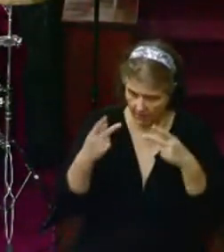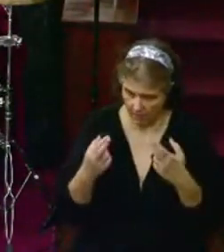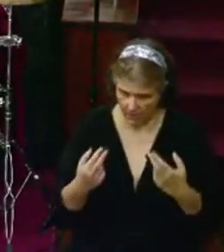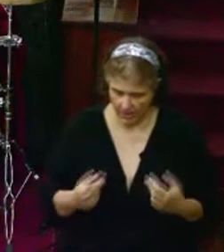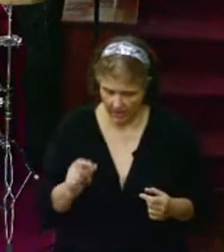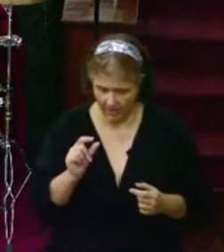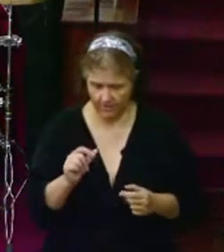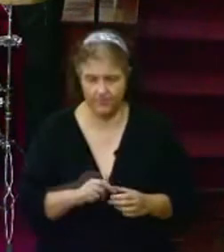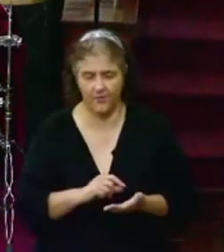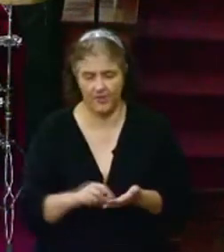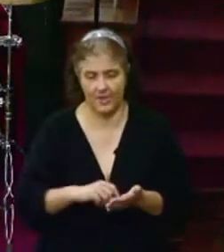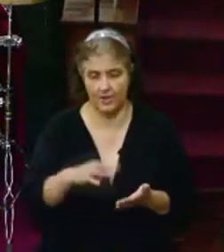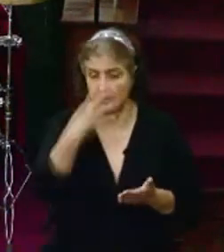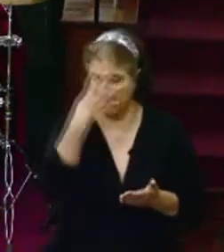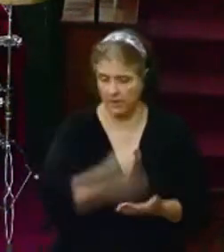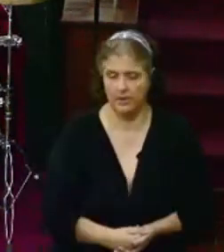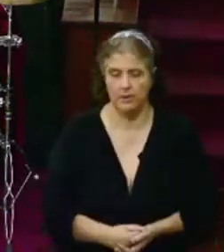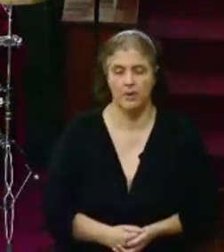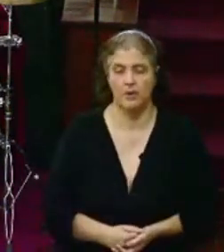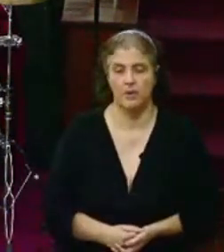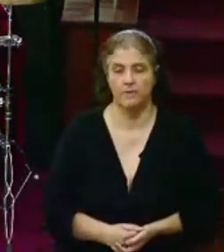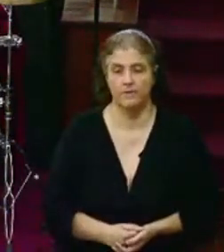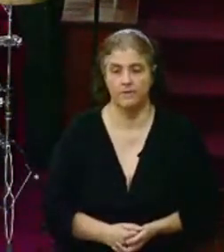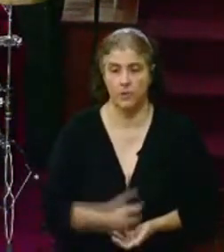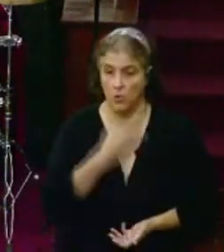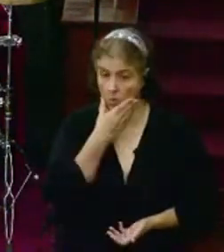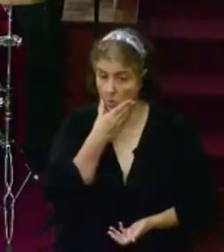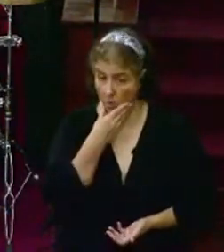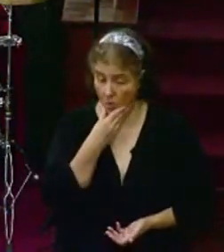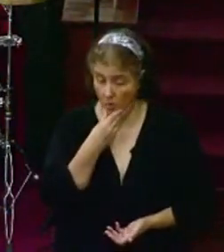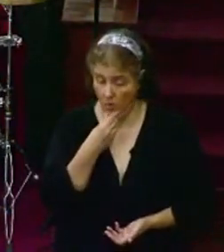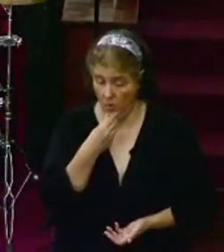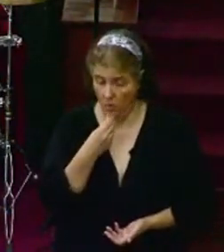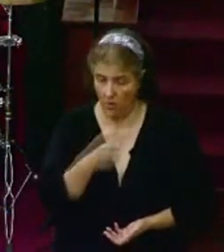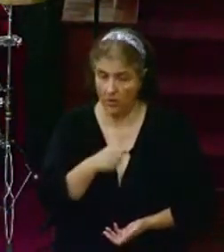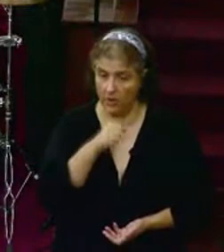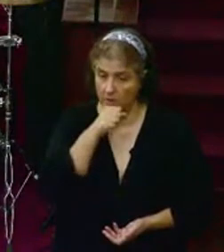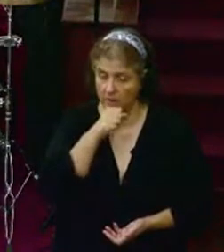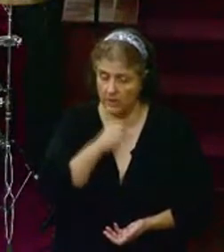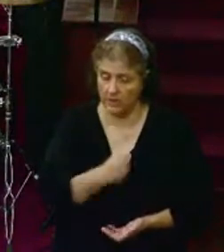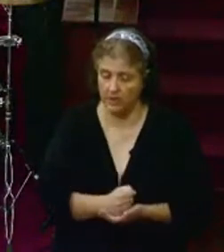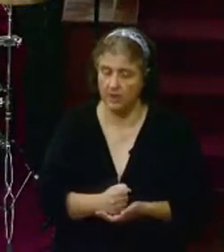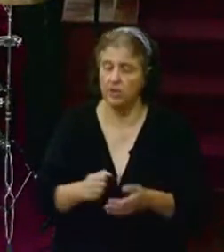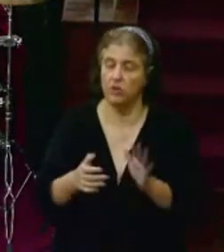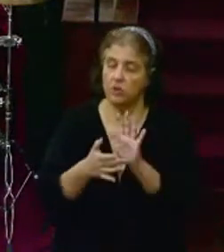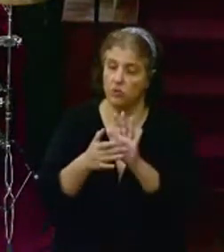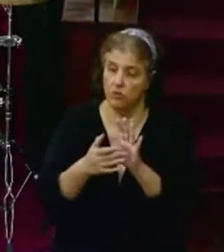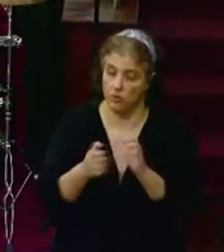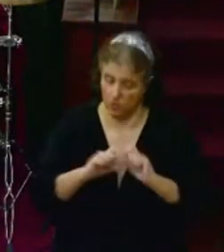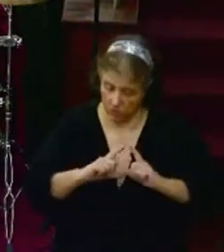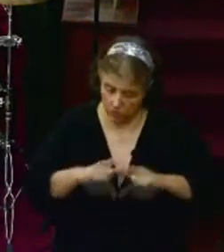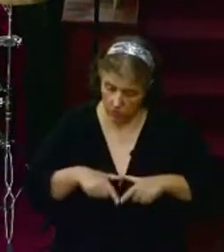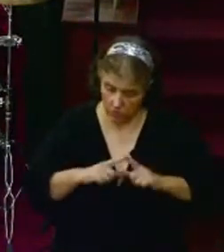4. Estes, os anciãos judeus, chegando-se a Jesus com instância,